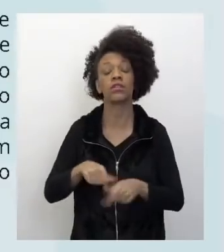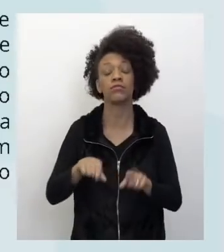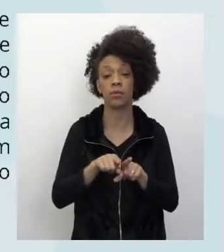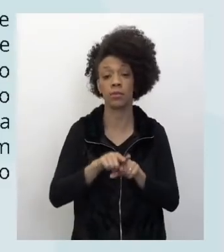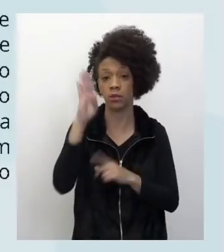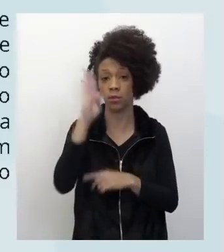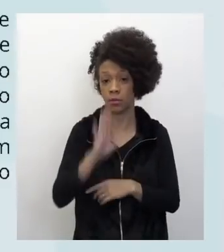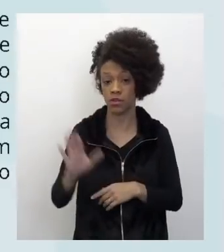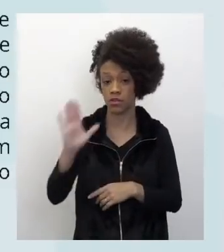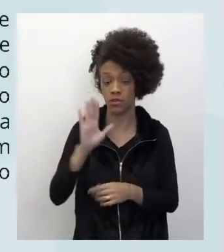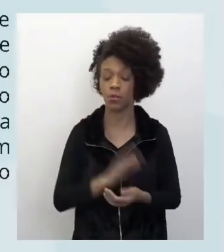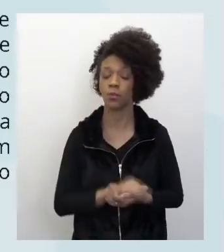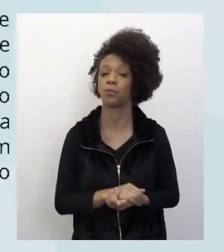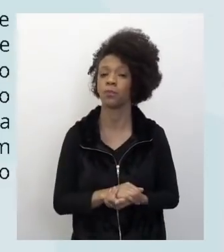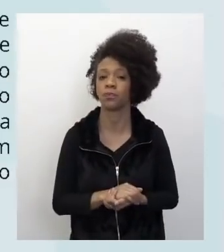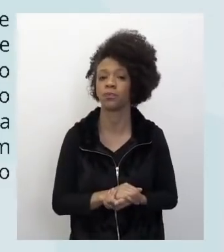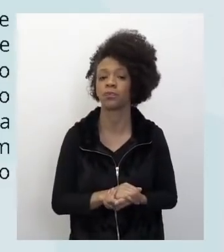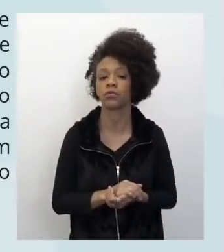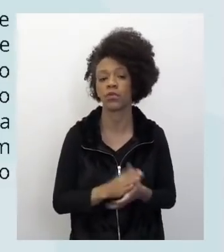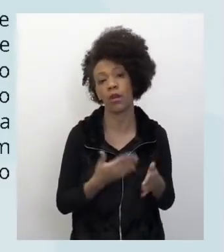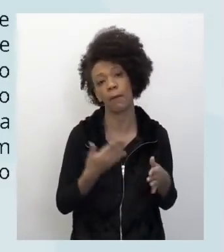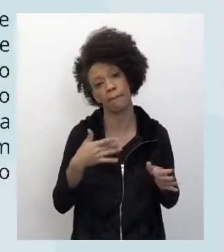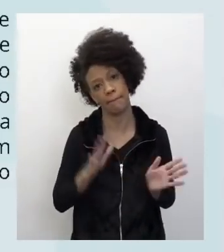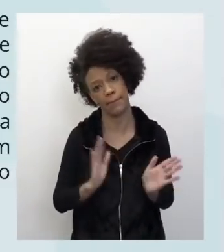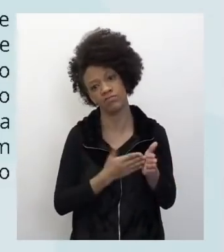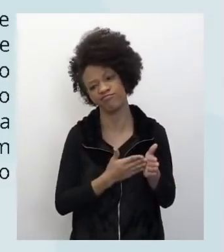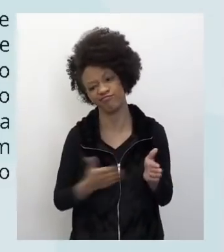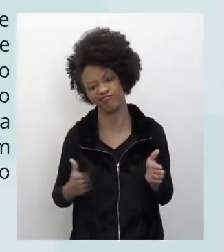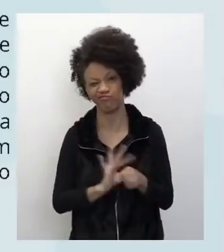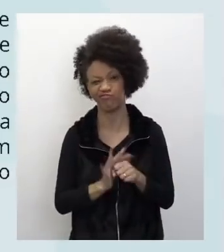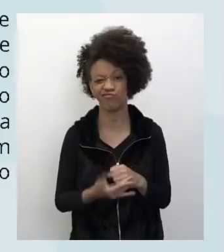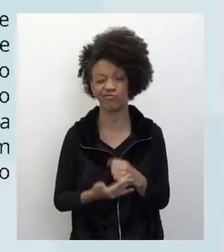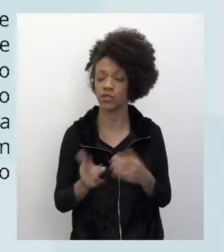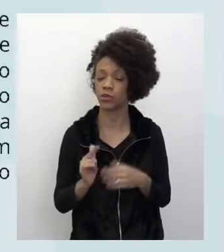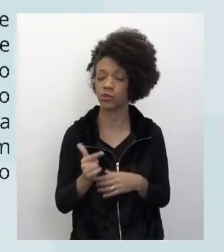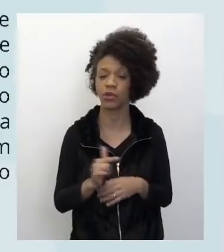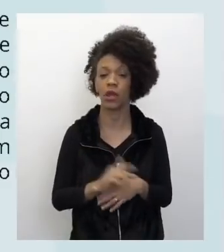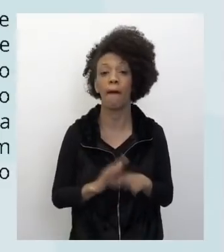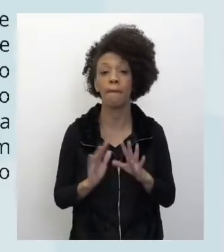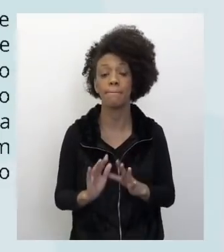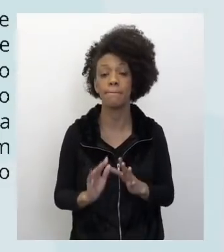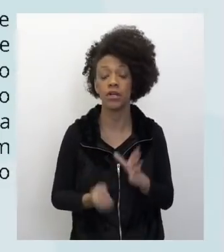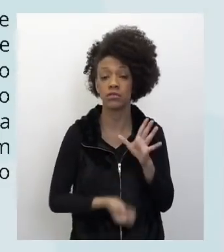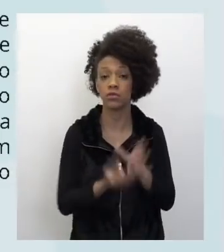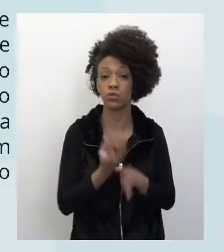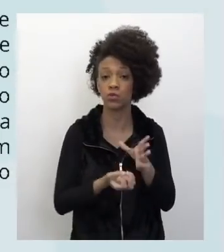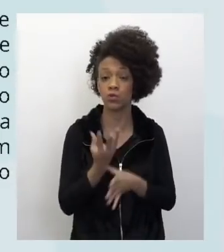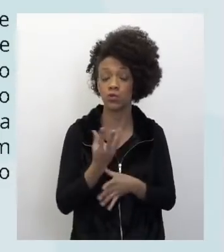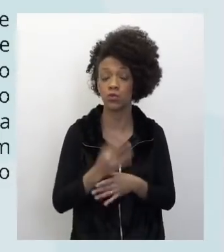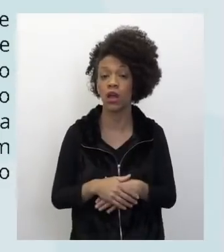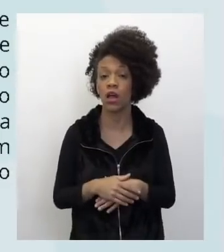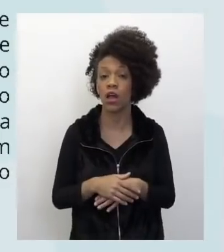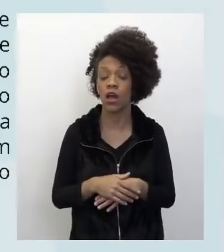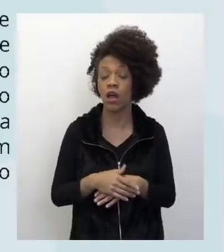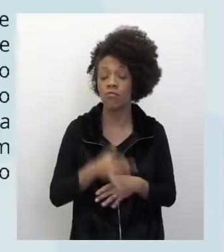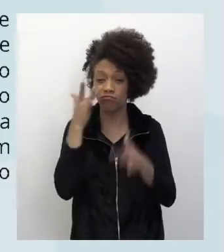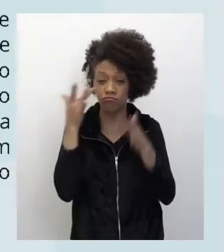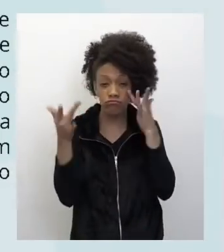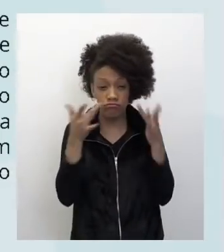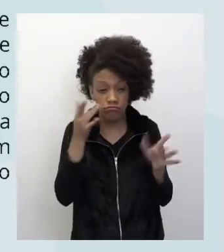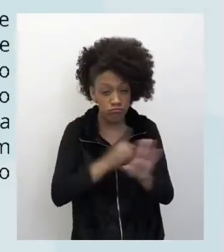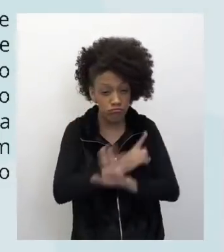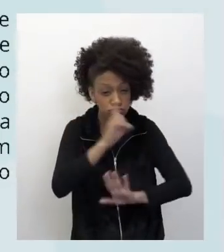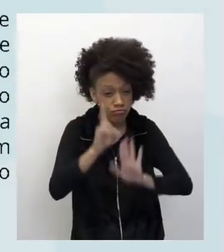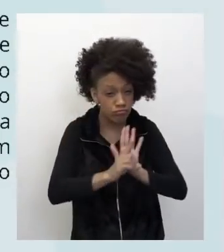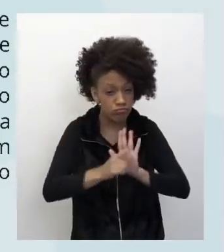aqui para o Brasil, menos nesse período de pandemia. Então, no período em que esse circo surgiu, muitos artistas se apresentavam nas ruas, tinham uma vida